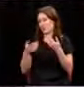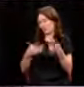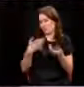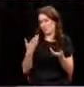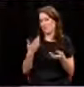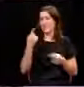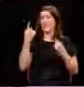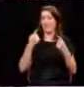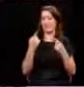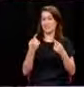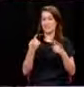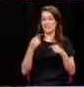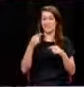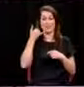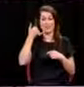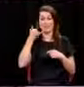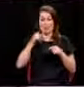também se alonga um pouco,